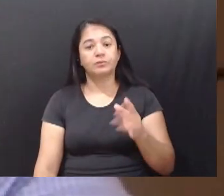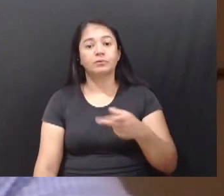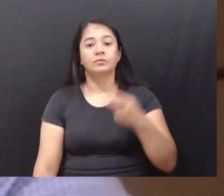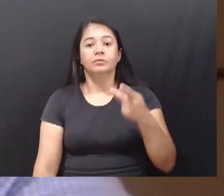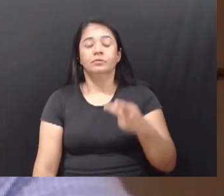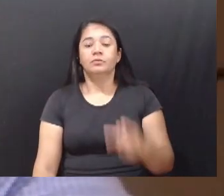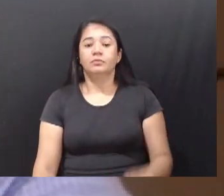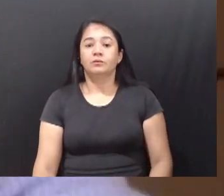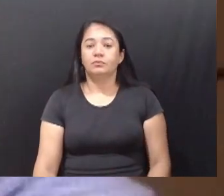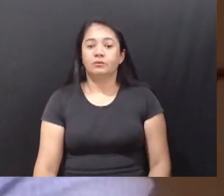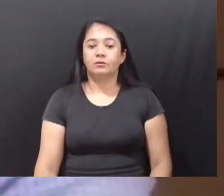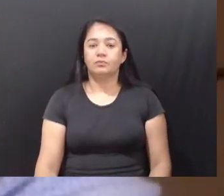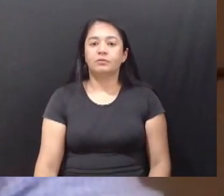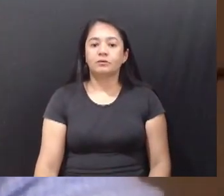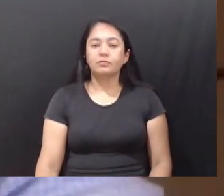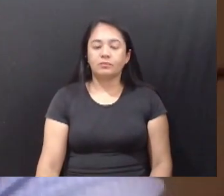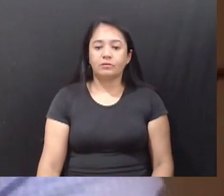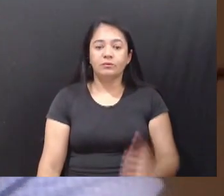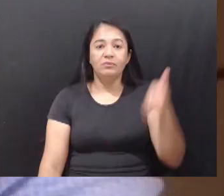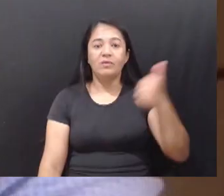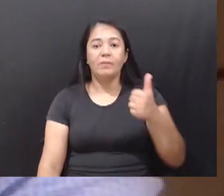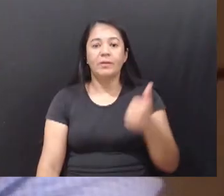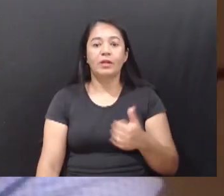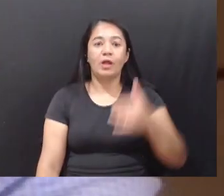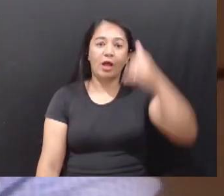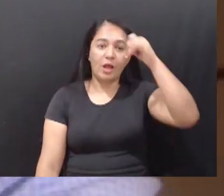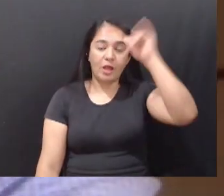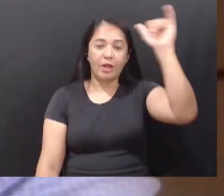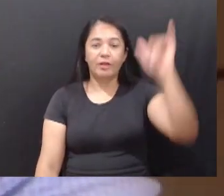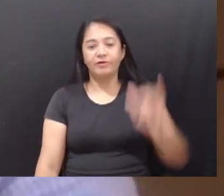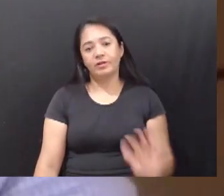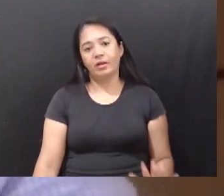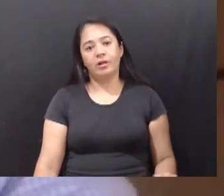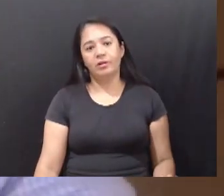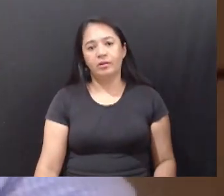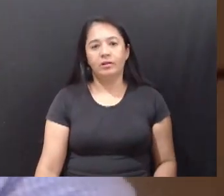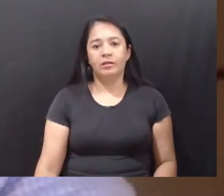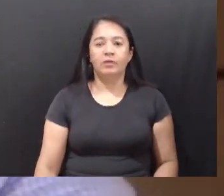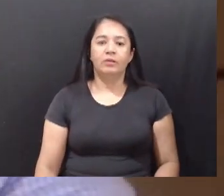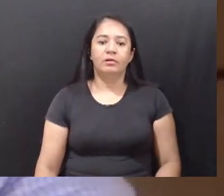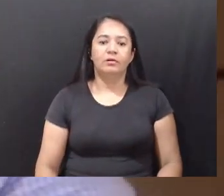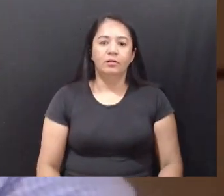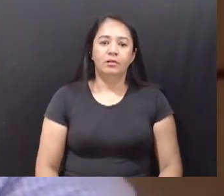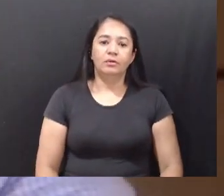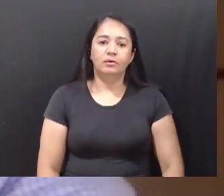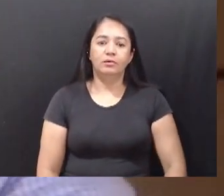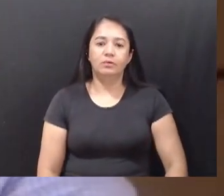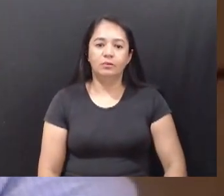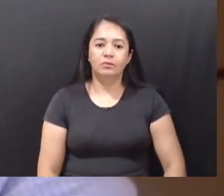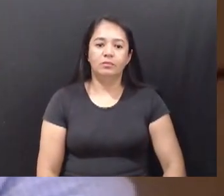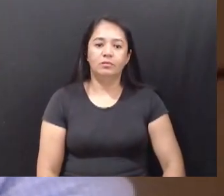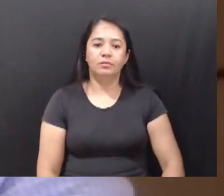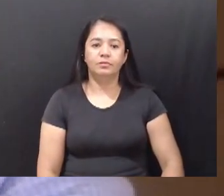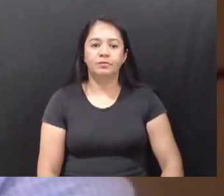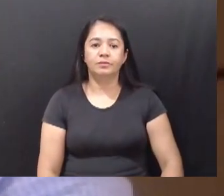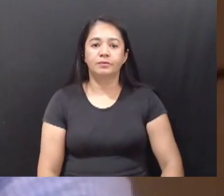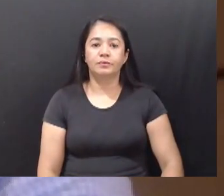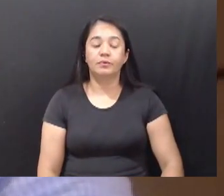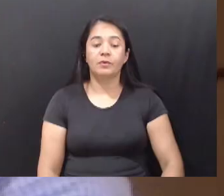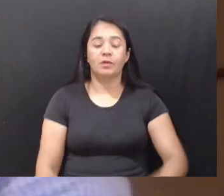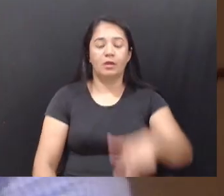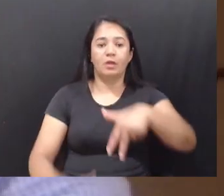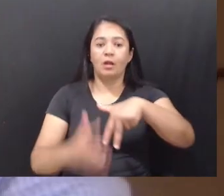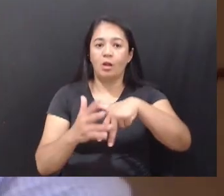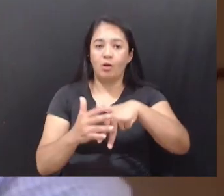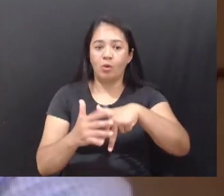você, a primeira coisa é evitar os fatores, né, que desencadeiam os gatilhos, etc. Quer dizer, o